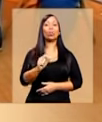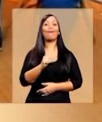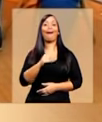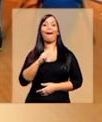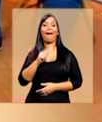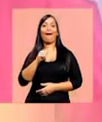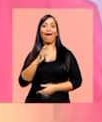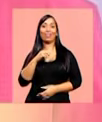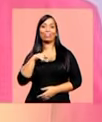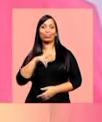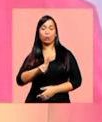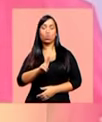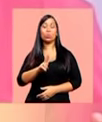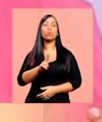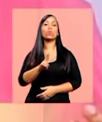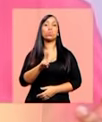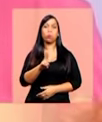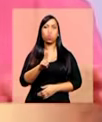o ateísmo